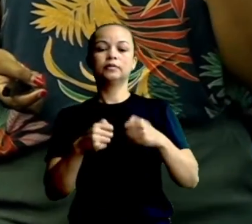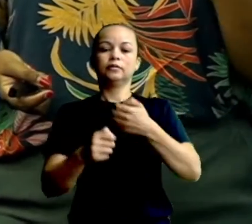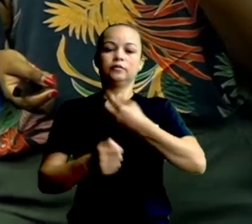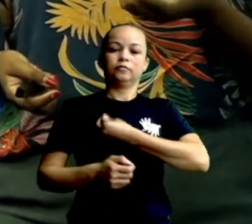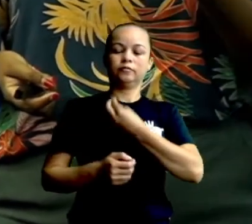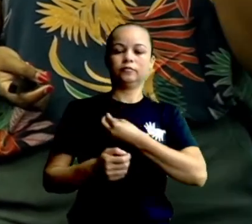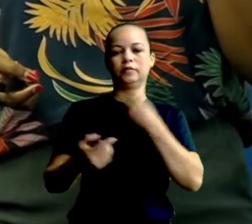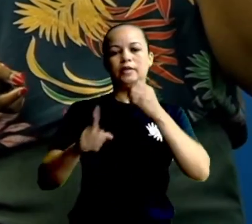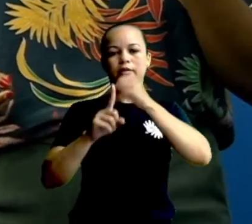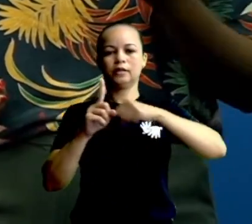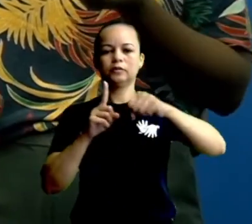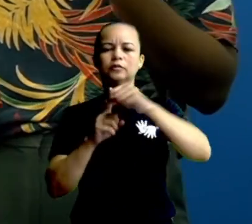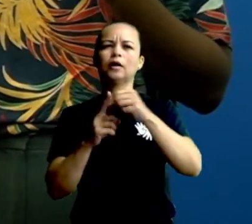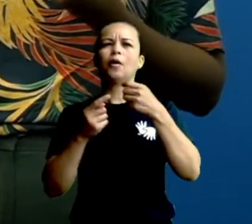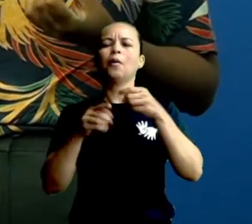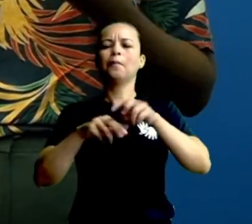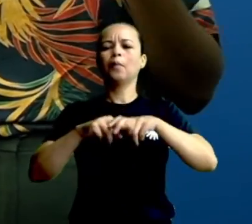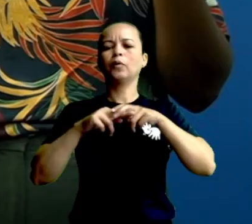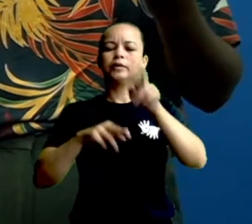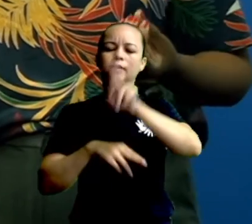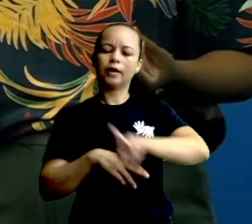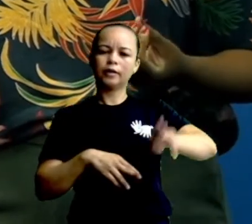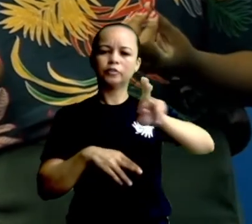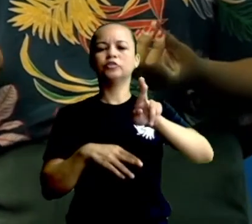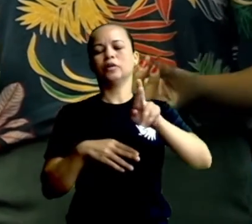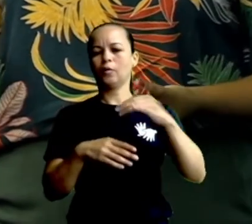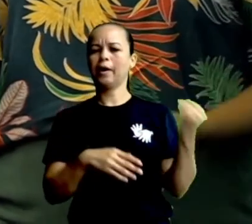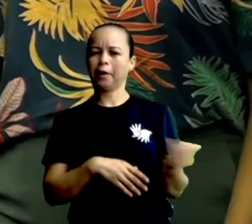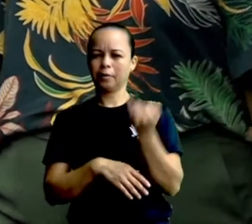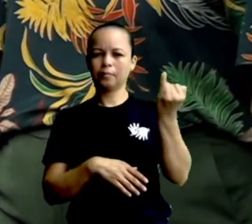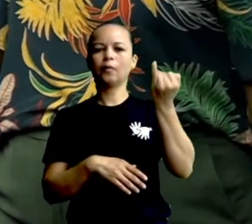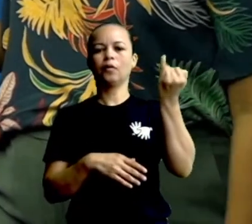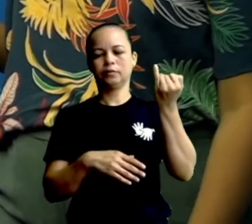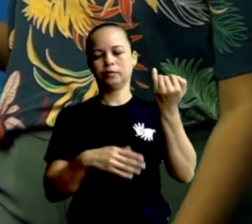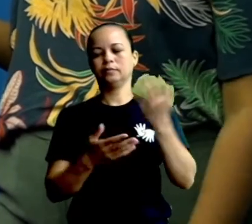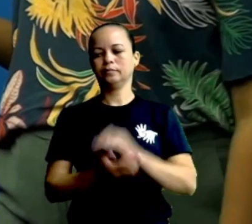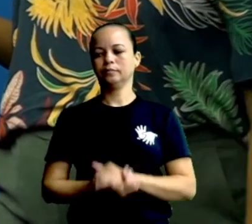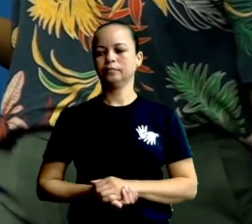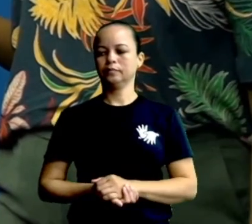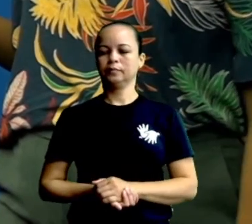ela é um aspecto, ela é um elemento cultural muito importante.